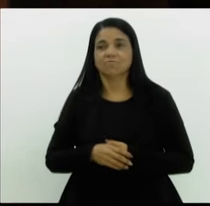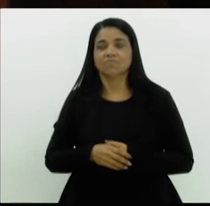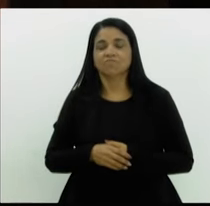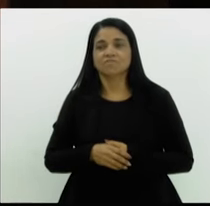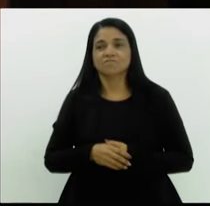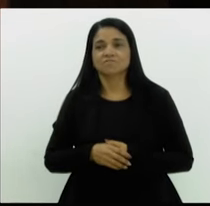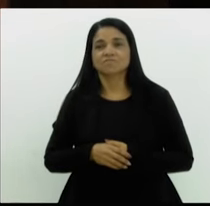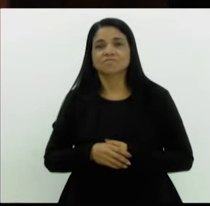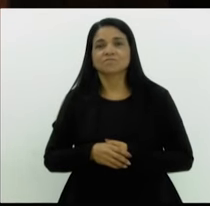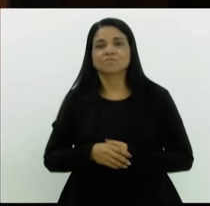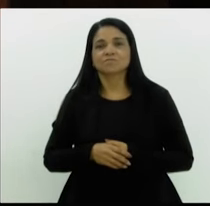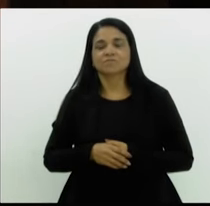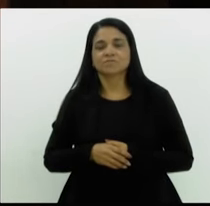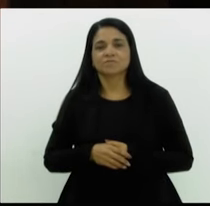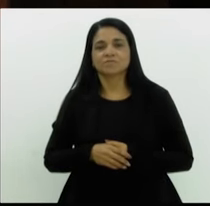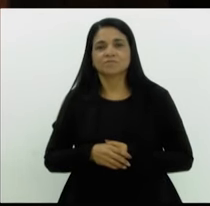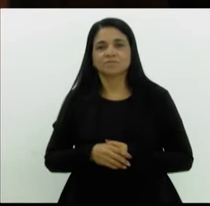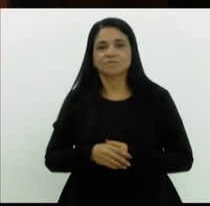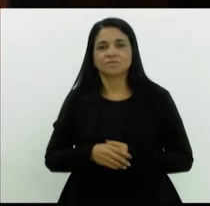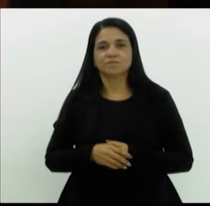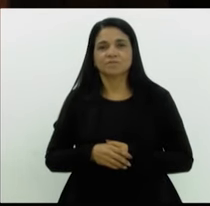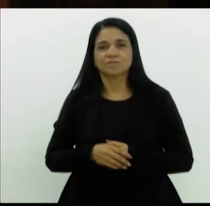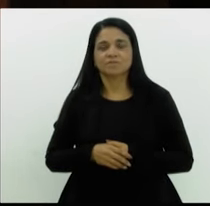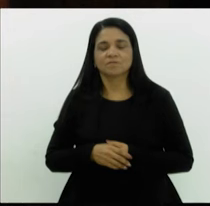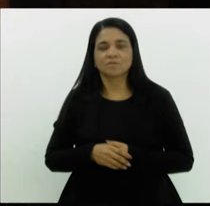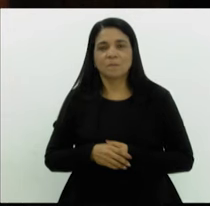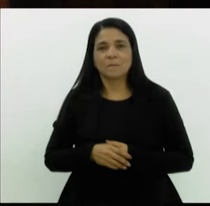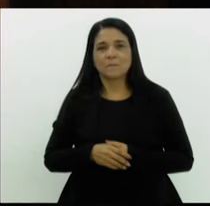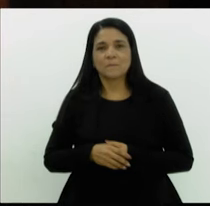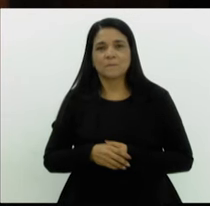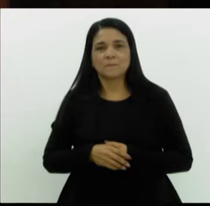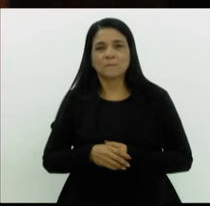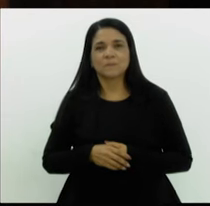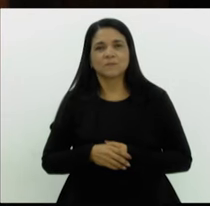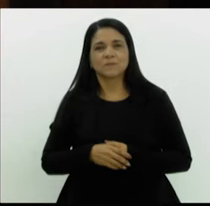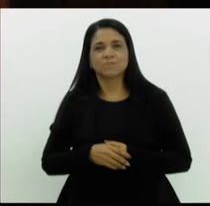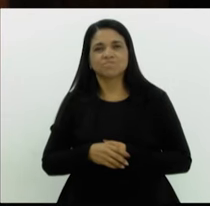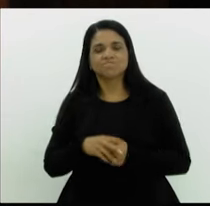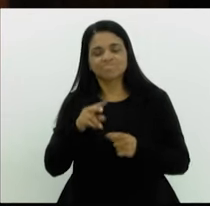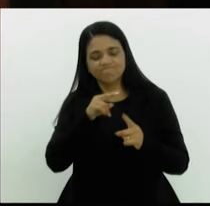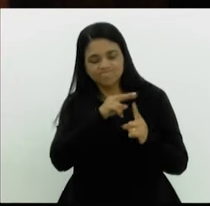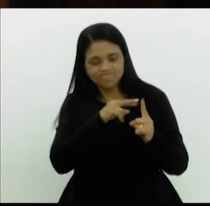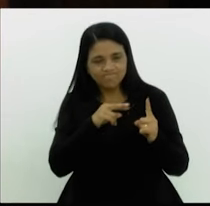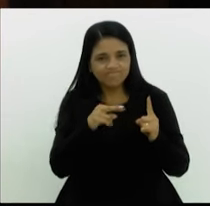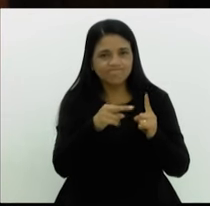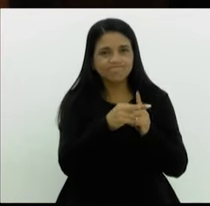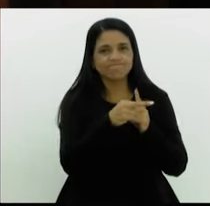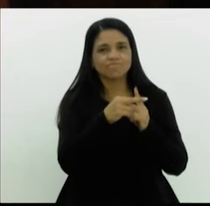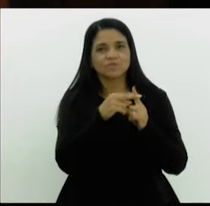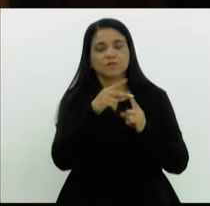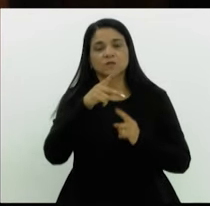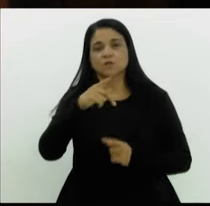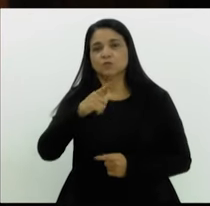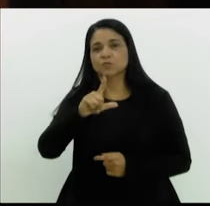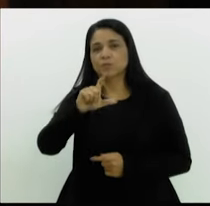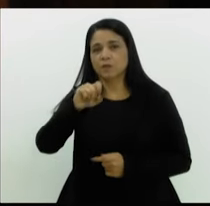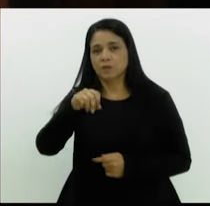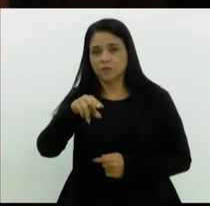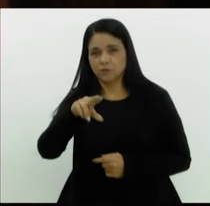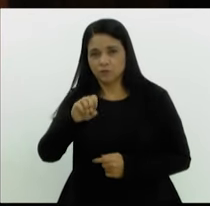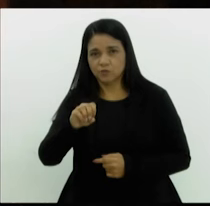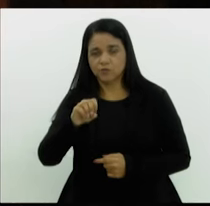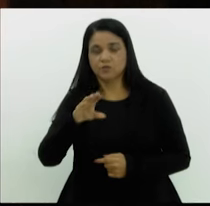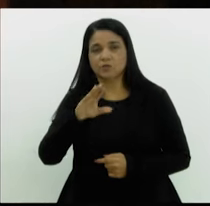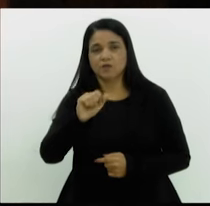é a da quebra da perspectiva dos planos de cargos e salários e da